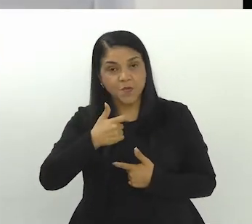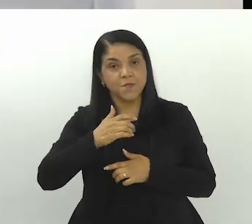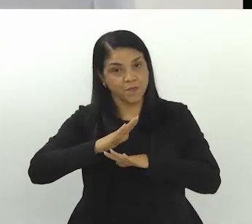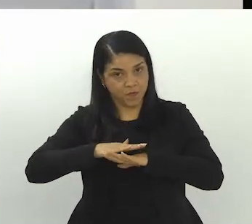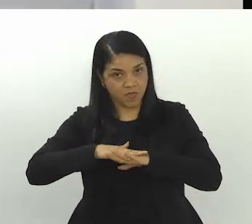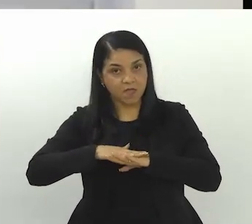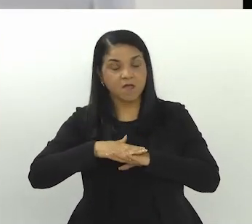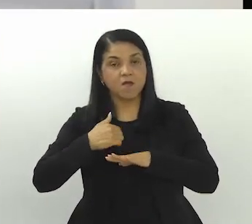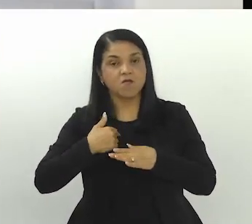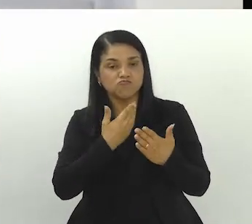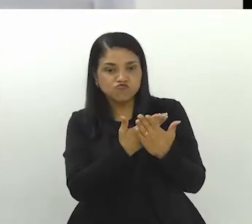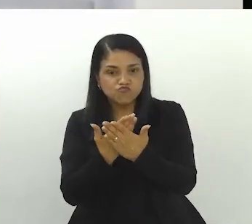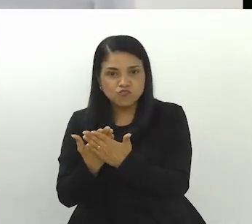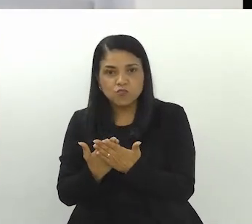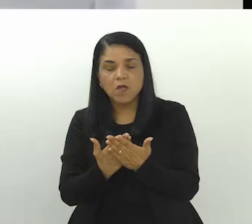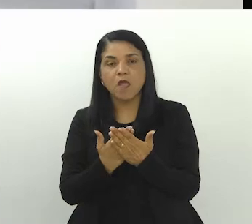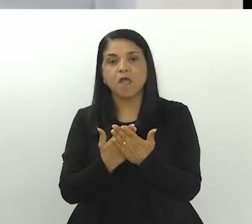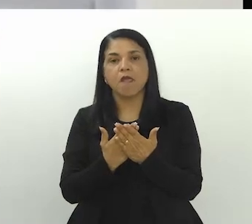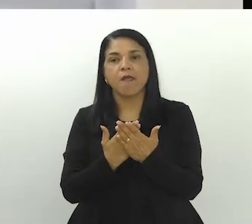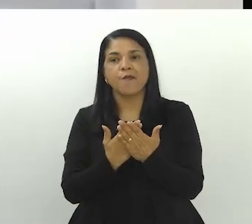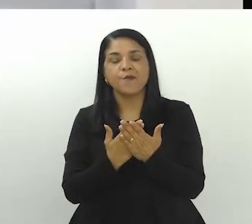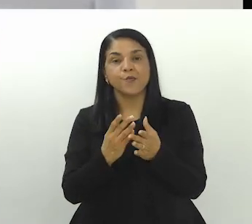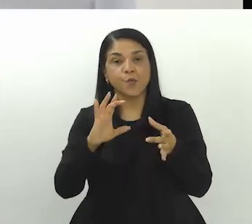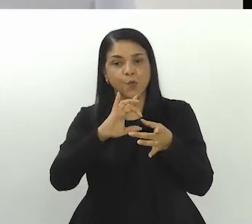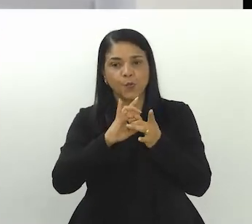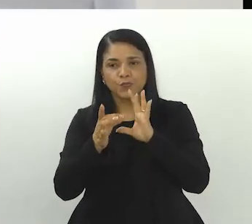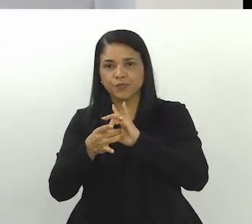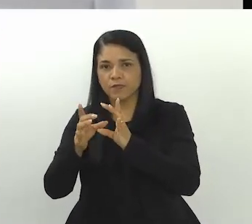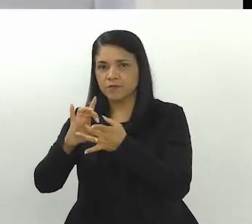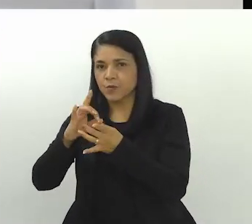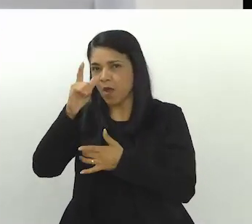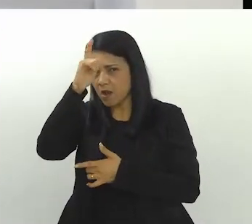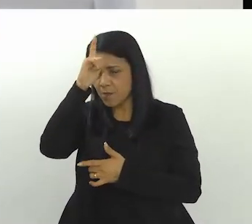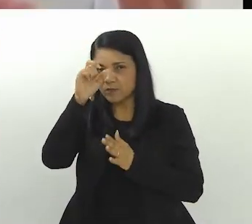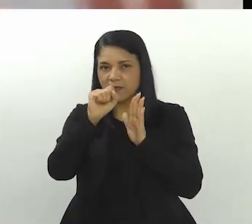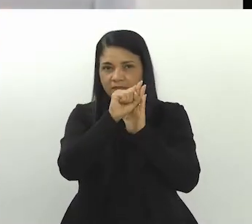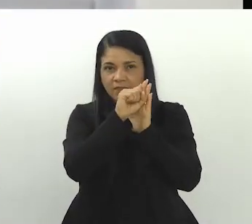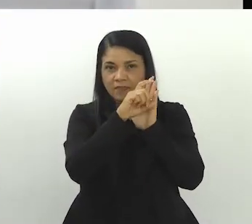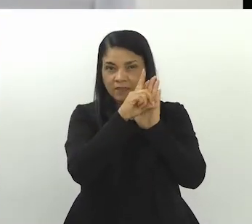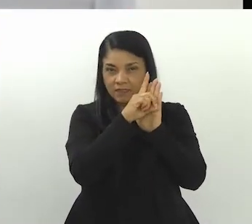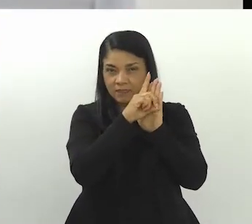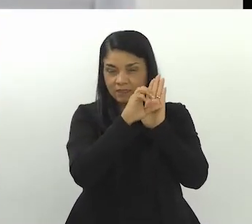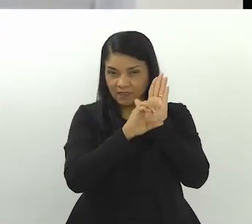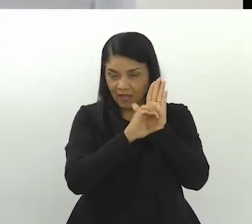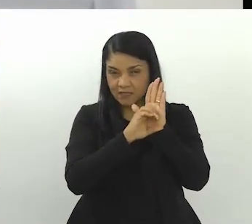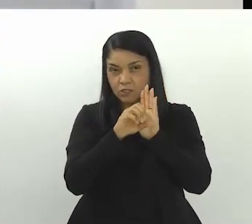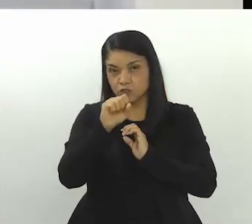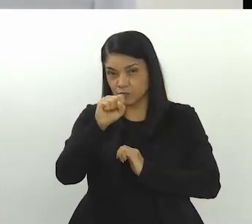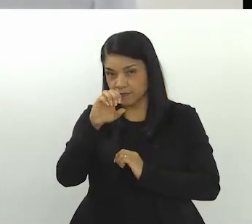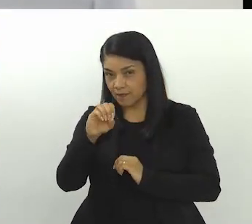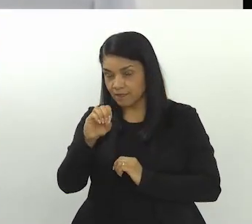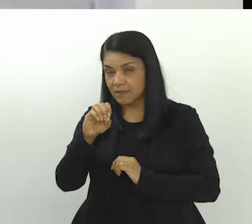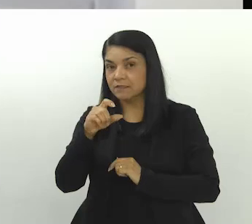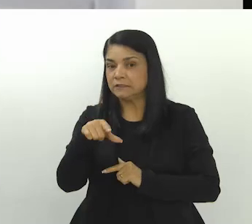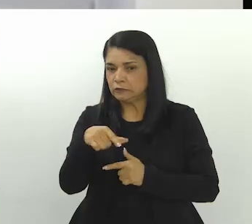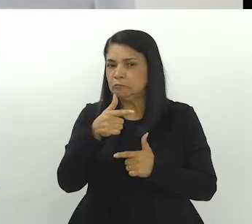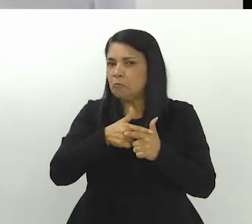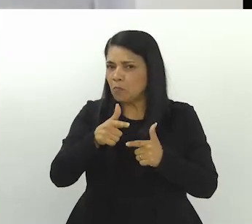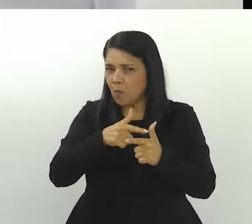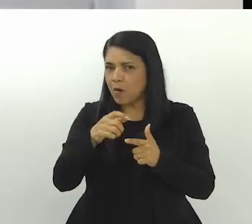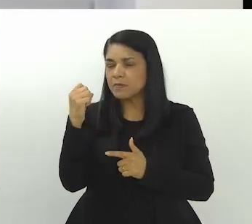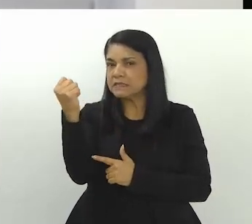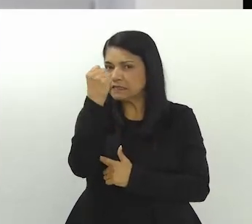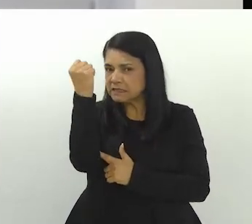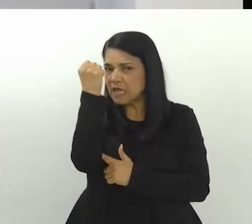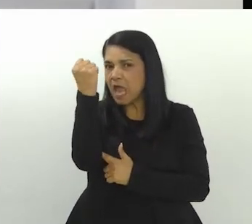medidas, né? Eu mesmo, por exemplo, eu estudei um pouco o contexto alemão. O contexto alemão, desde a década de 80, e na Alemanha havia ali